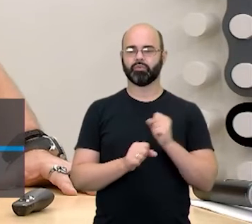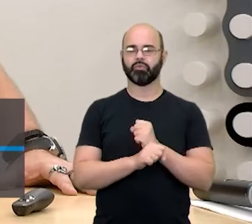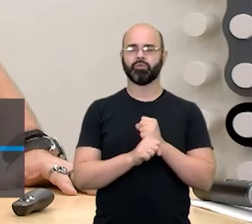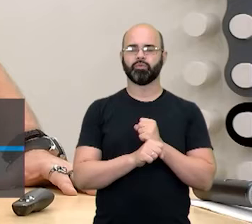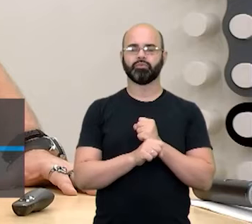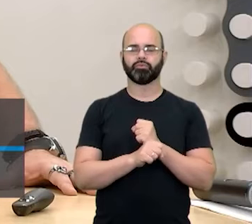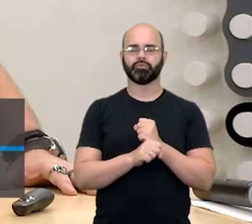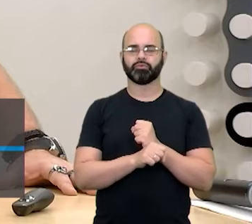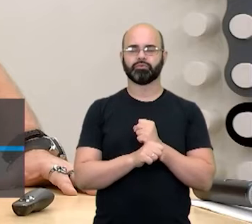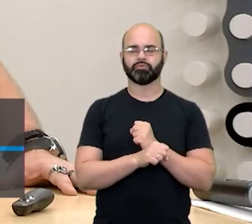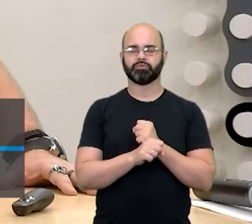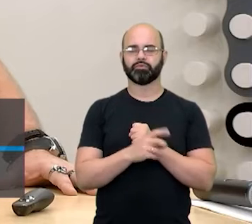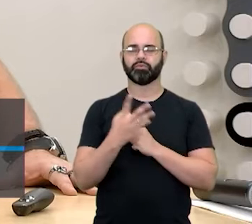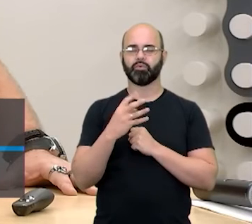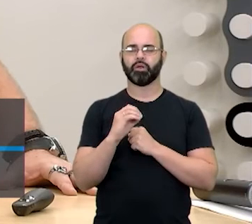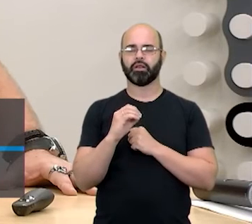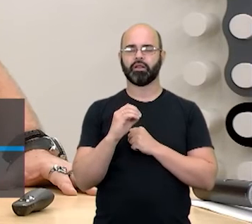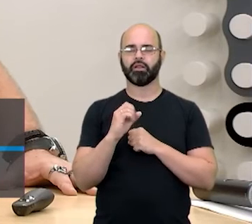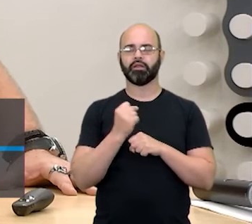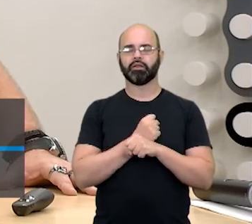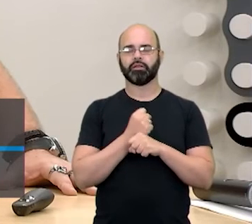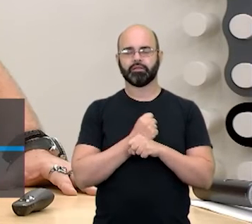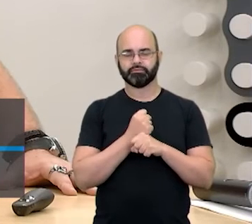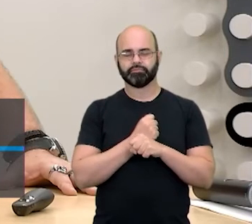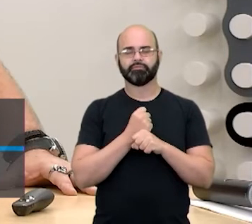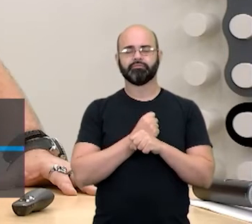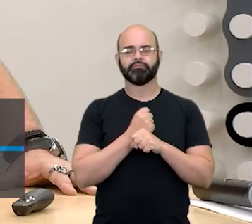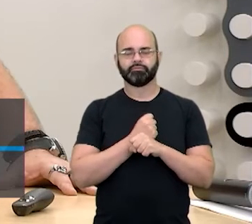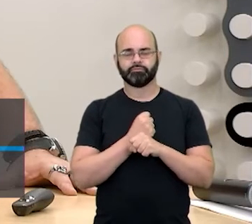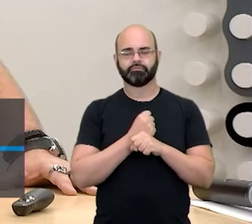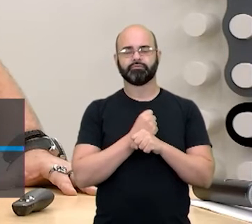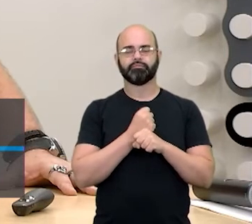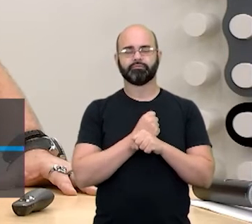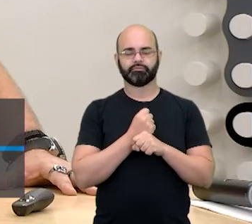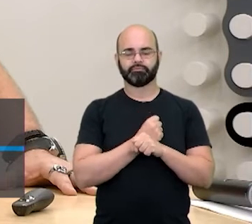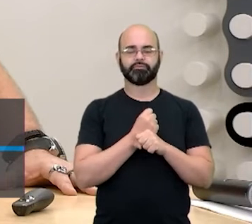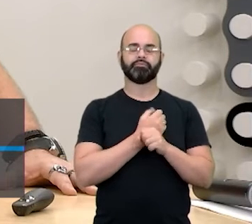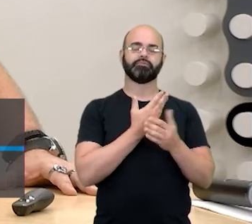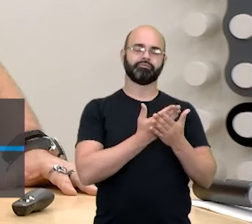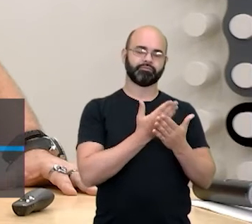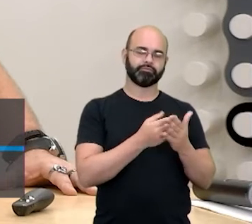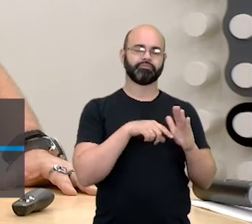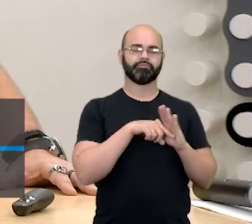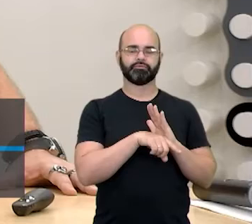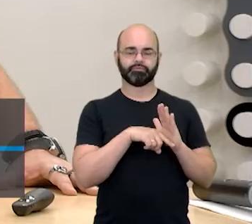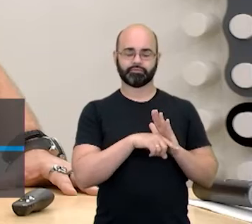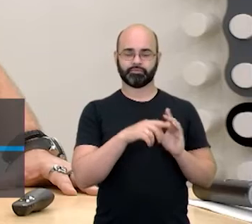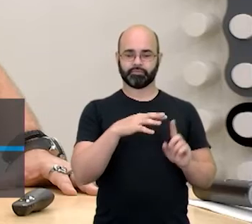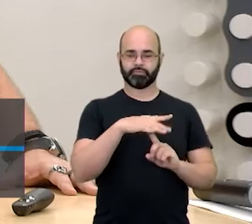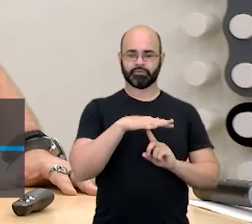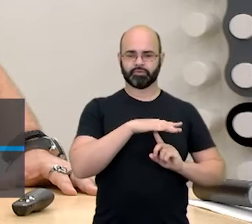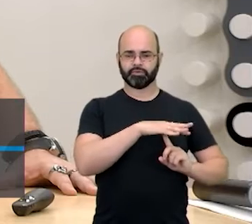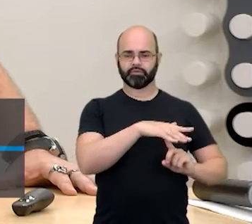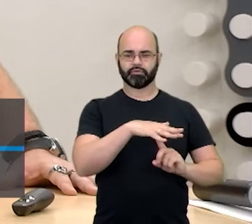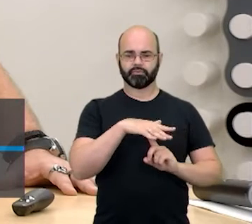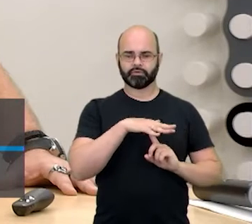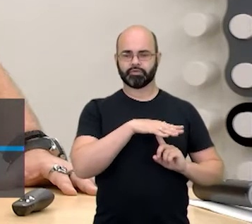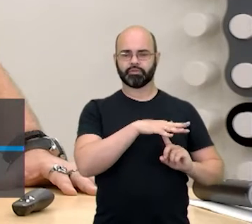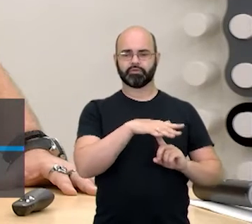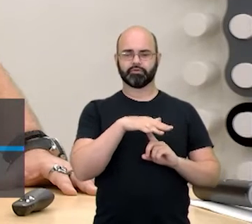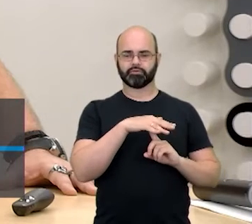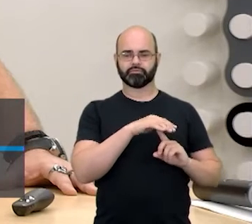aí 40 anos, né, relatando, né, processos que a natureza acabou, em certa parte,